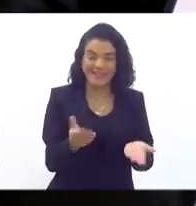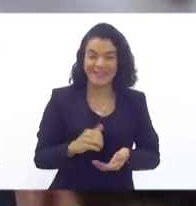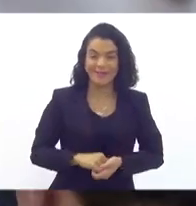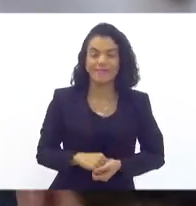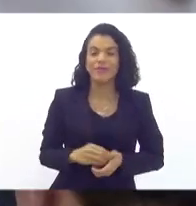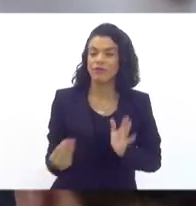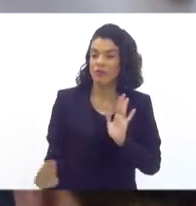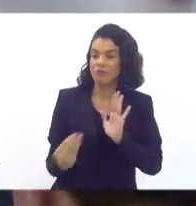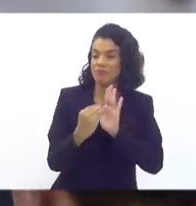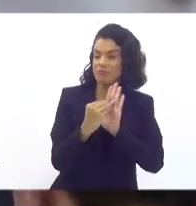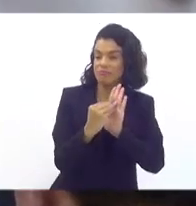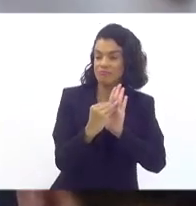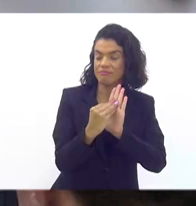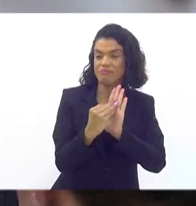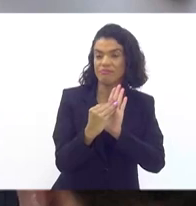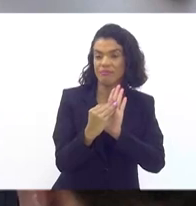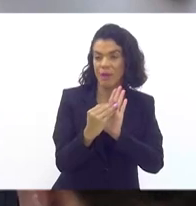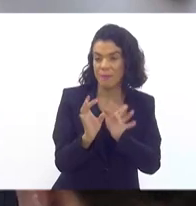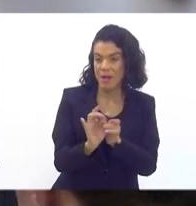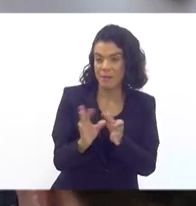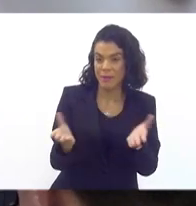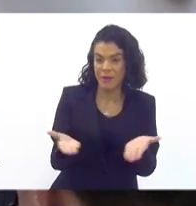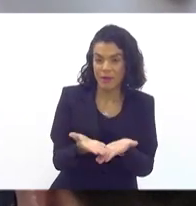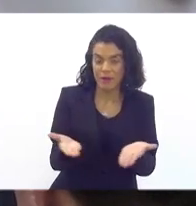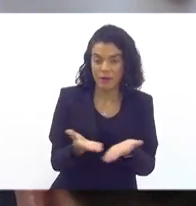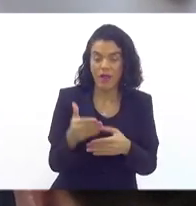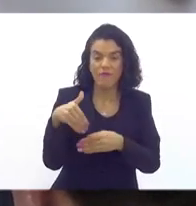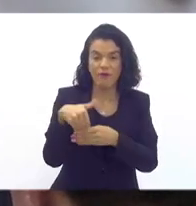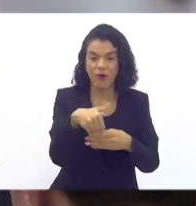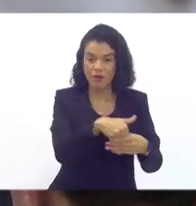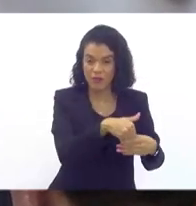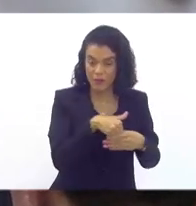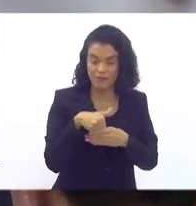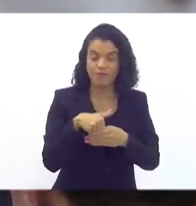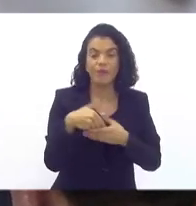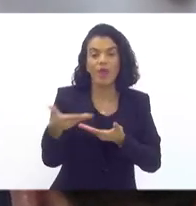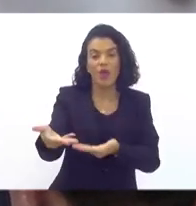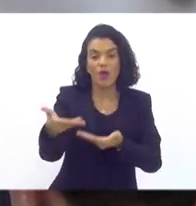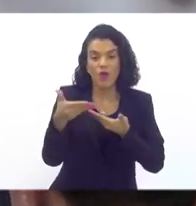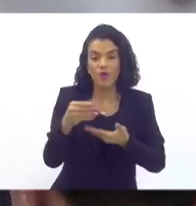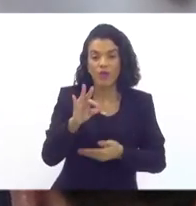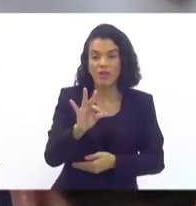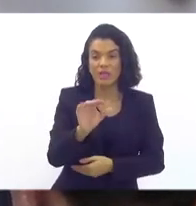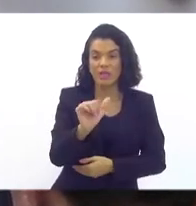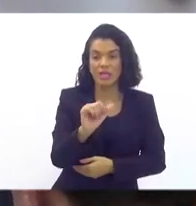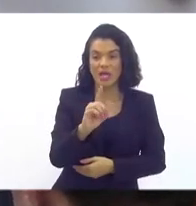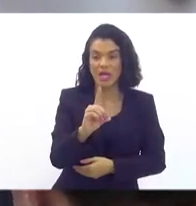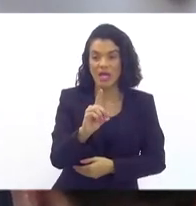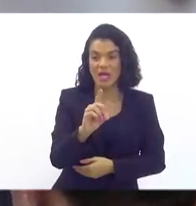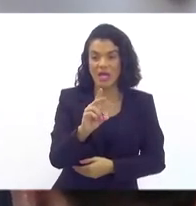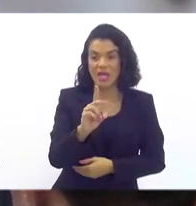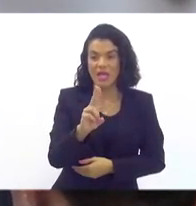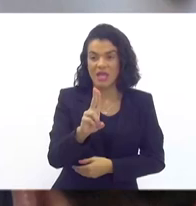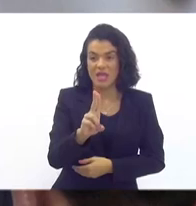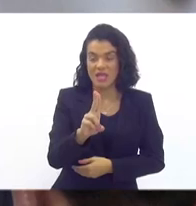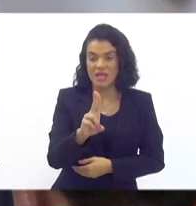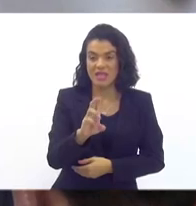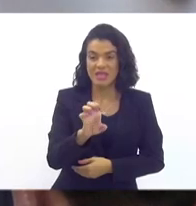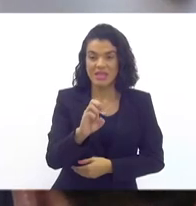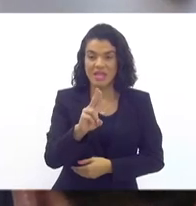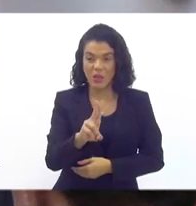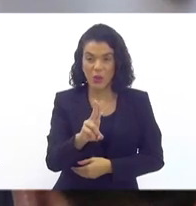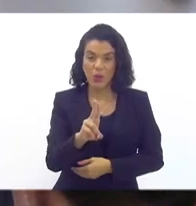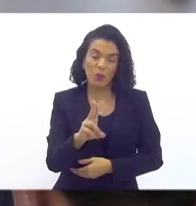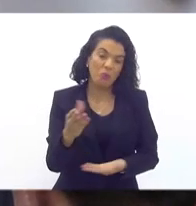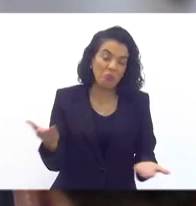vou colocar para deliberar agora nesse momento a convocação do Senhor Tadeu ao Cunha eu acho que é nome artístico